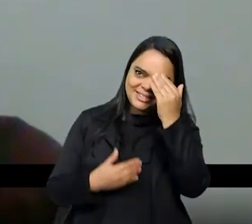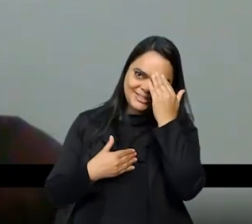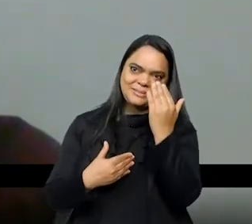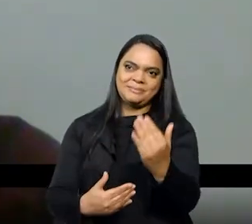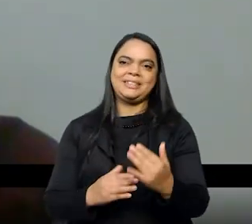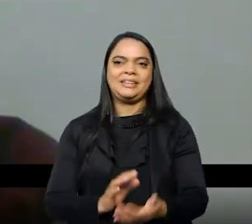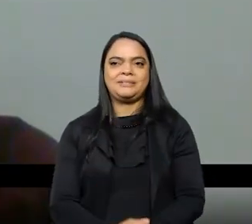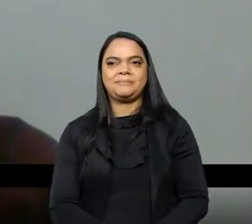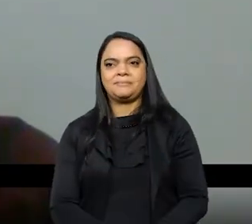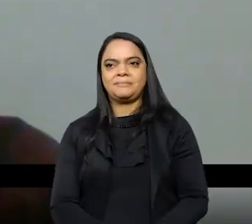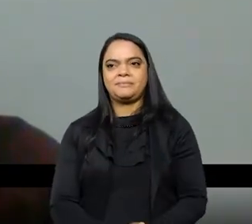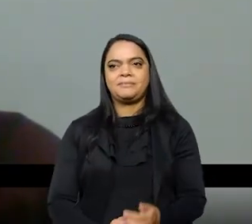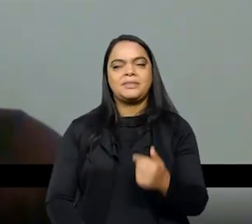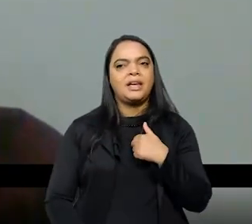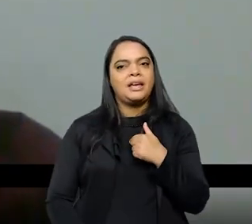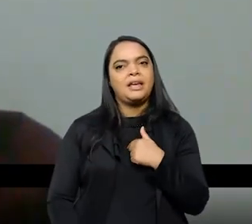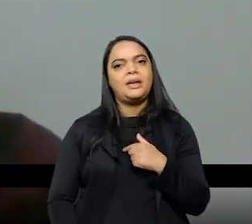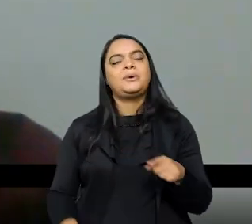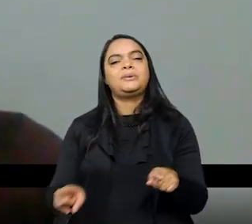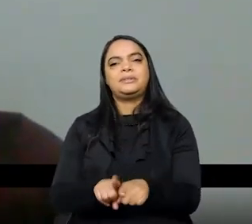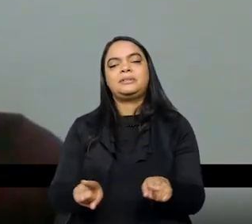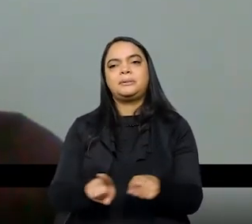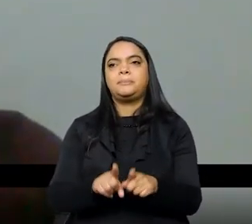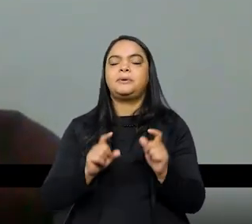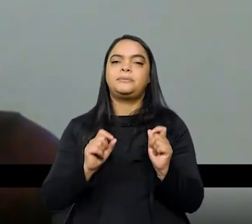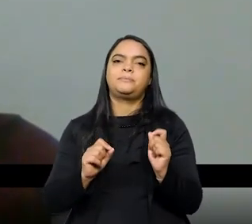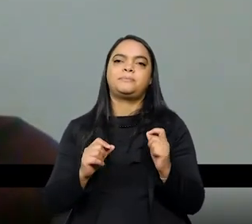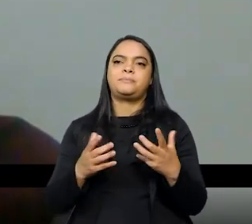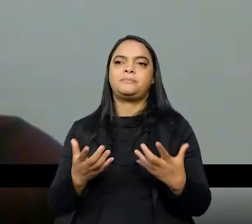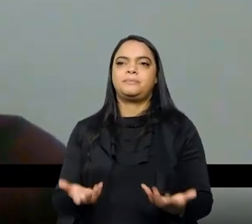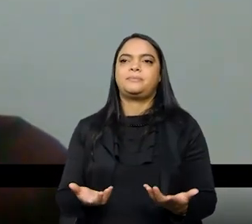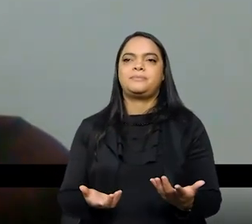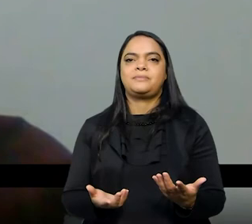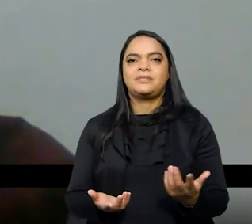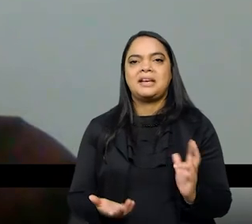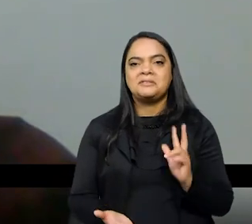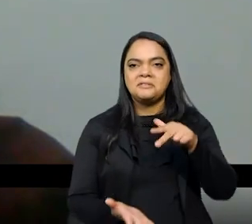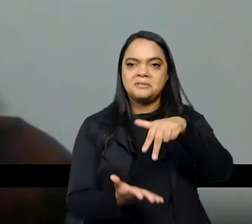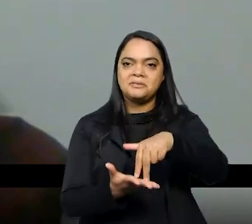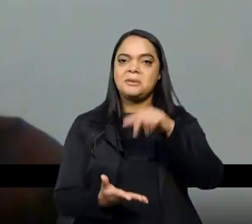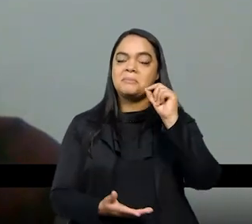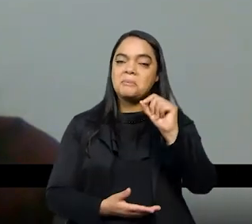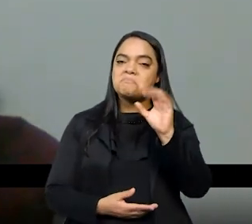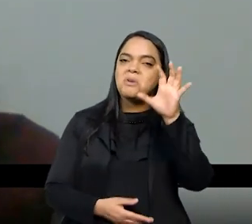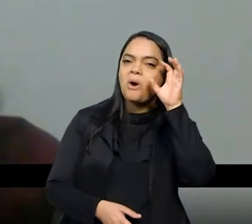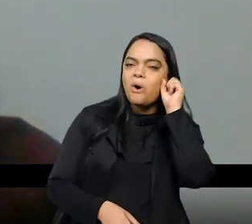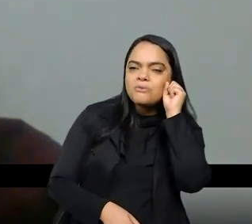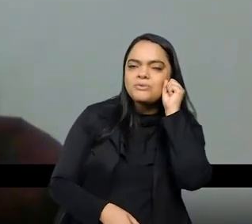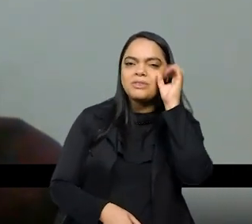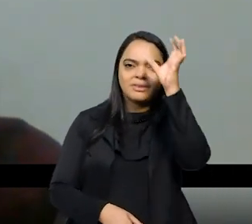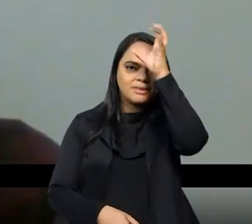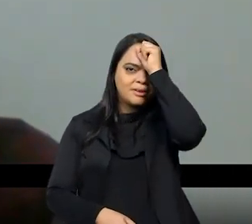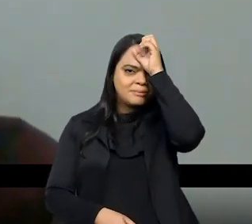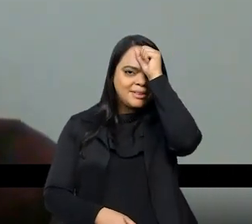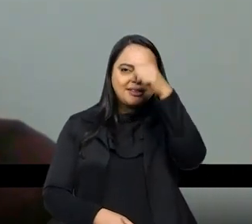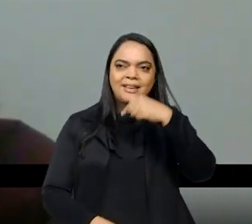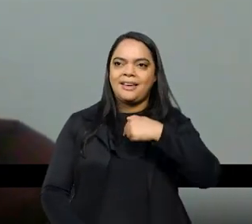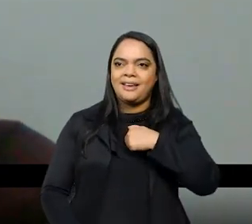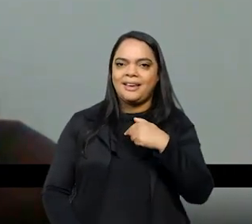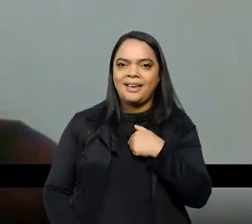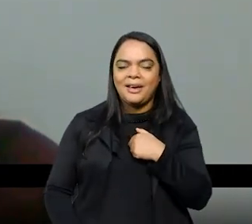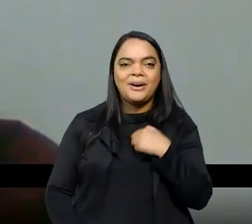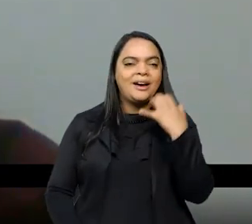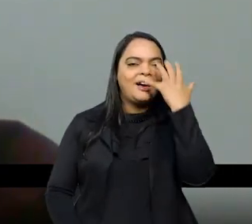muito nesse sentido de ouvir, né? De tentar aprender um pouco mais. A palavra, acho que é encantamento mesmo.